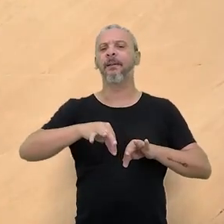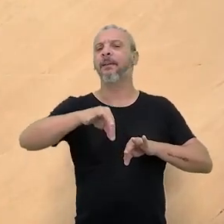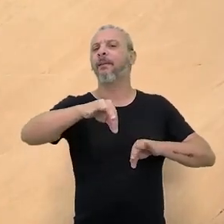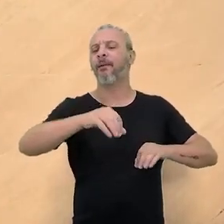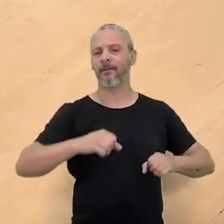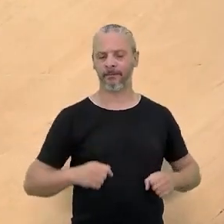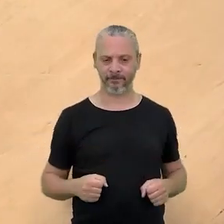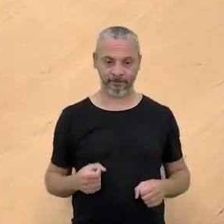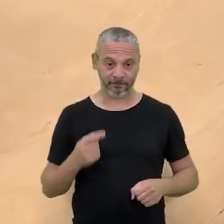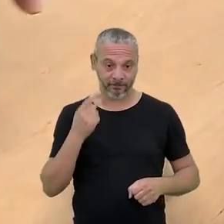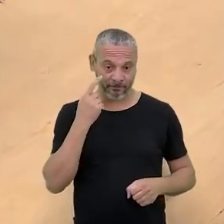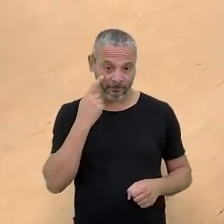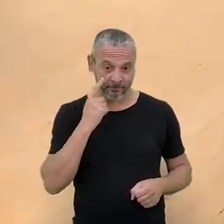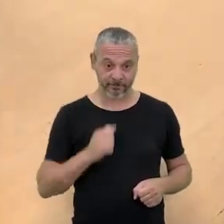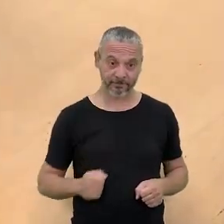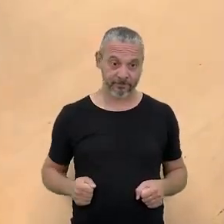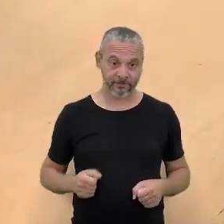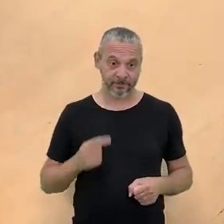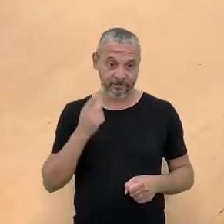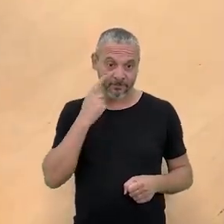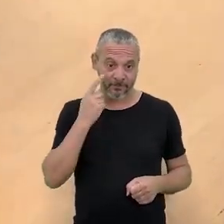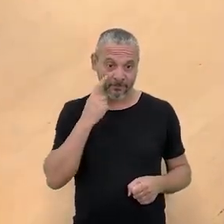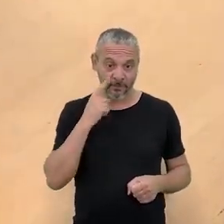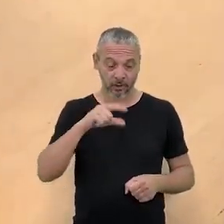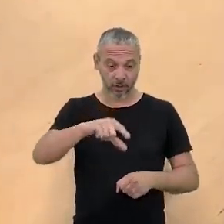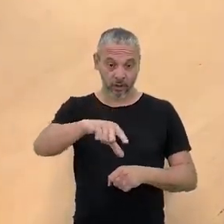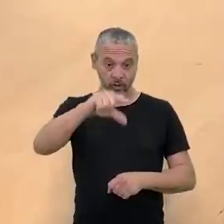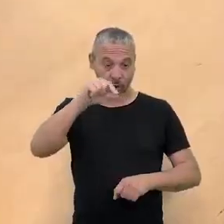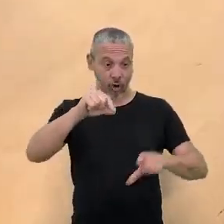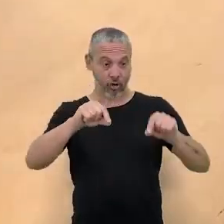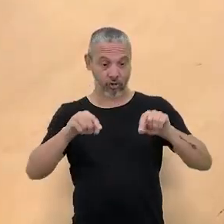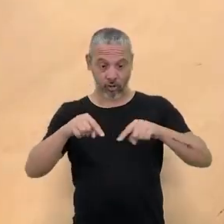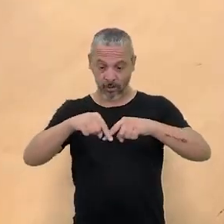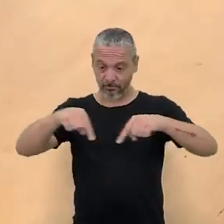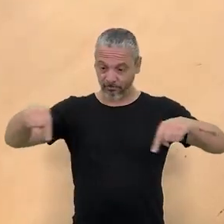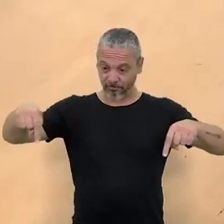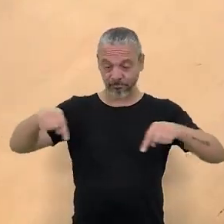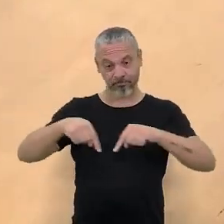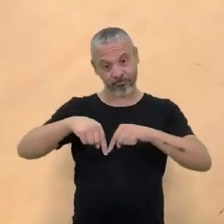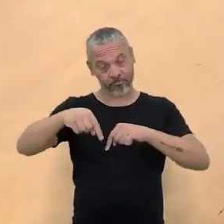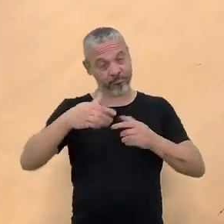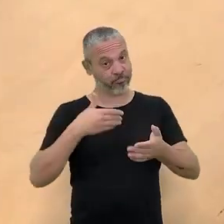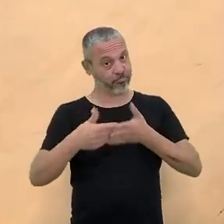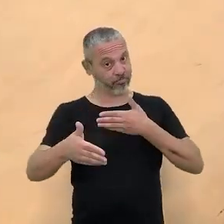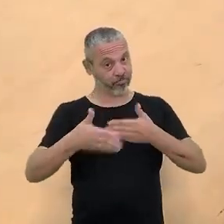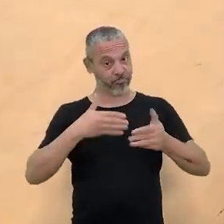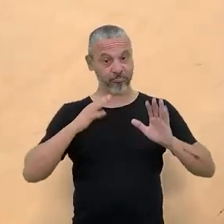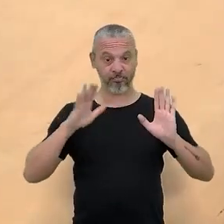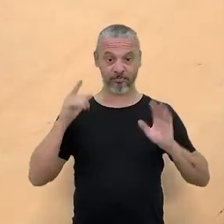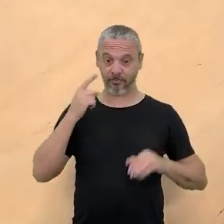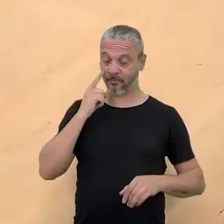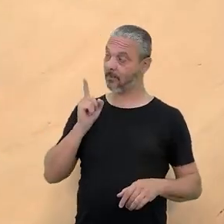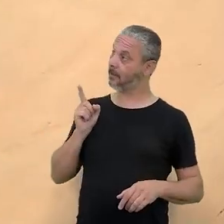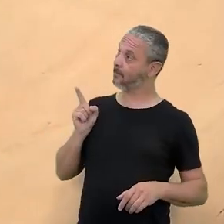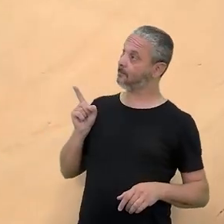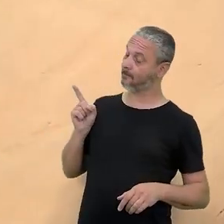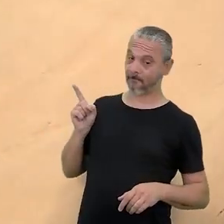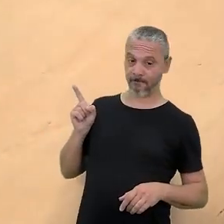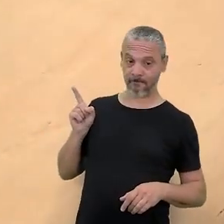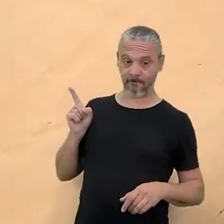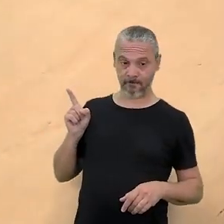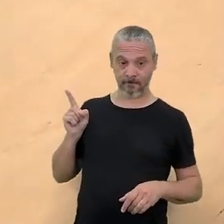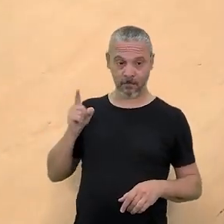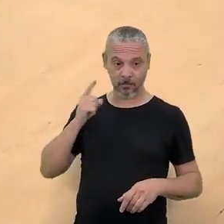na minha caixa? Então, eu vou escolher uma das laterais, pode ser a direita, pode ser a esquerda. Aqui, eu vou fazer